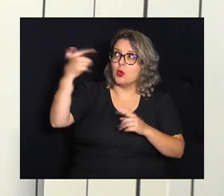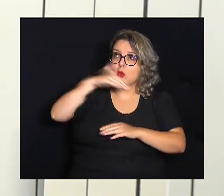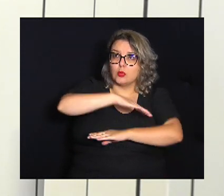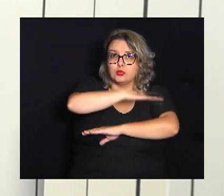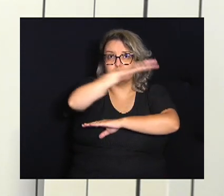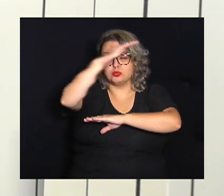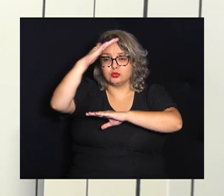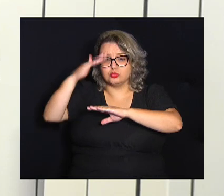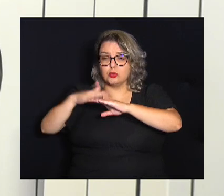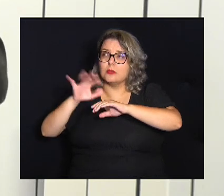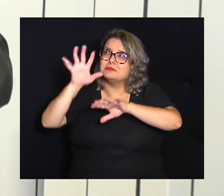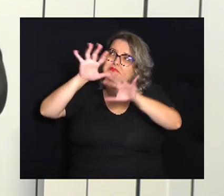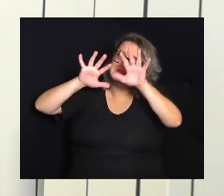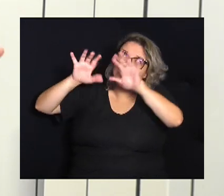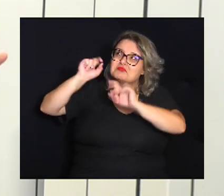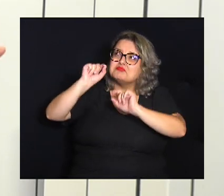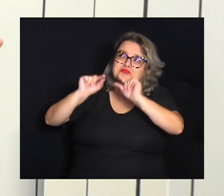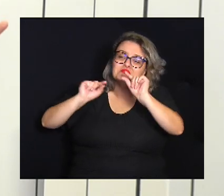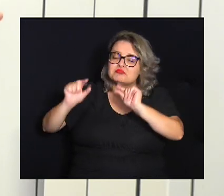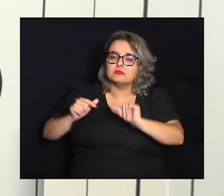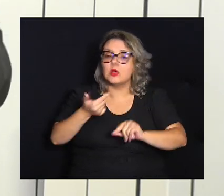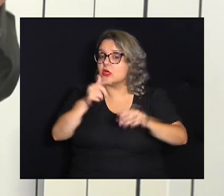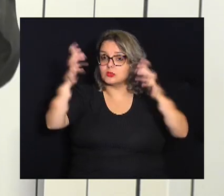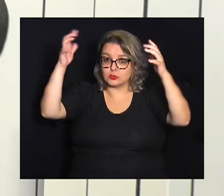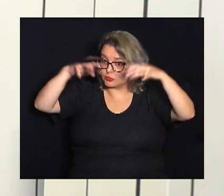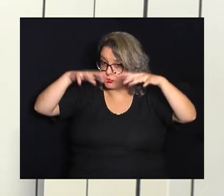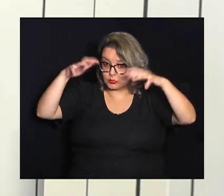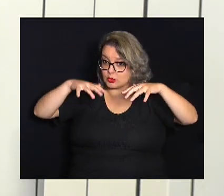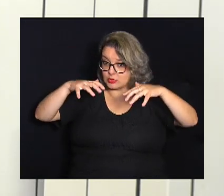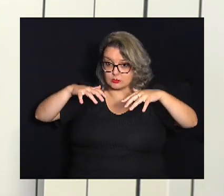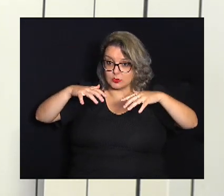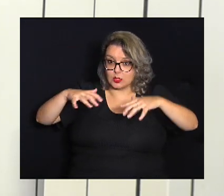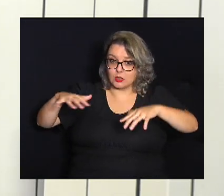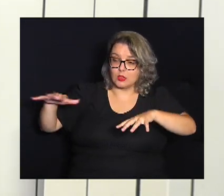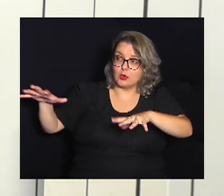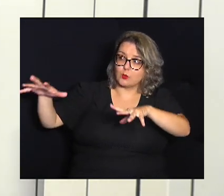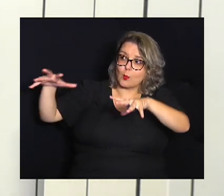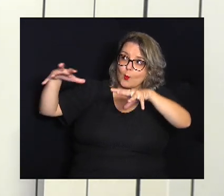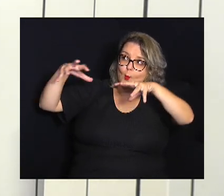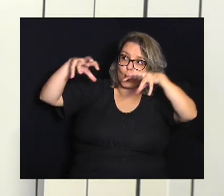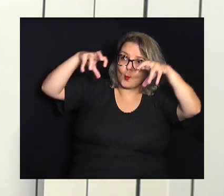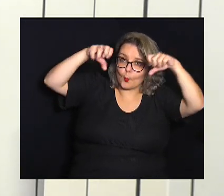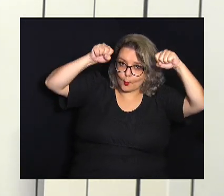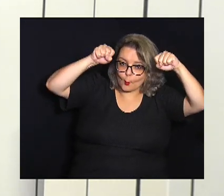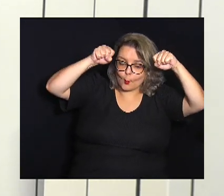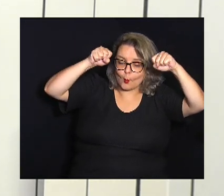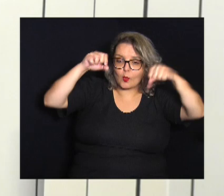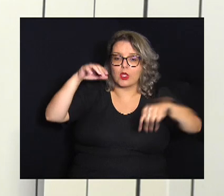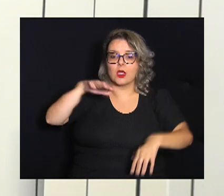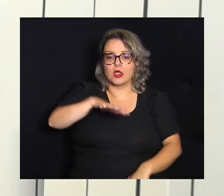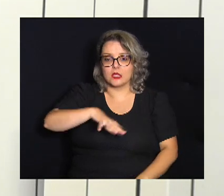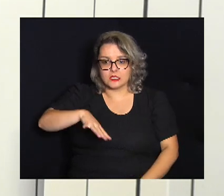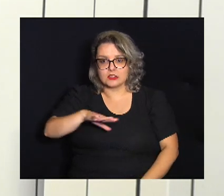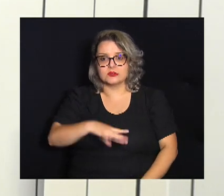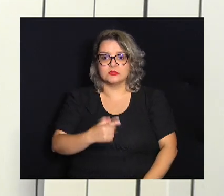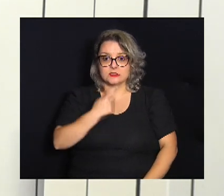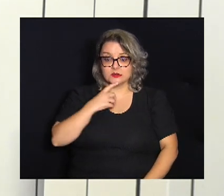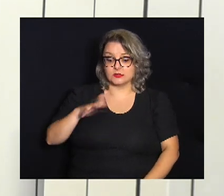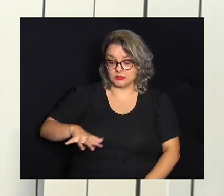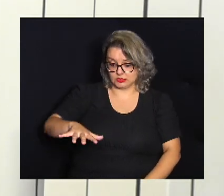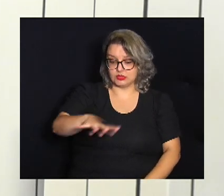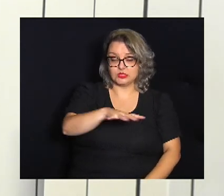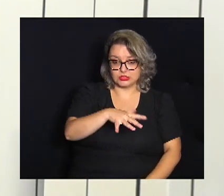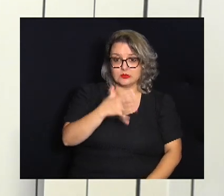com algumas nuvens, mas sem previsão de chuva. É uma massa de ar seco que está estacionado aqui por Campinas e